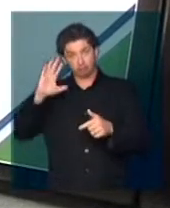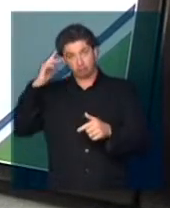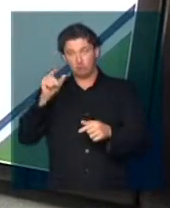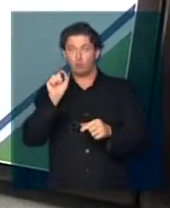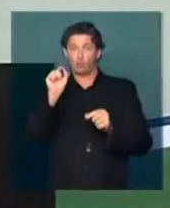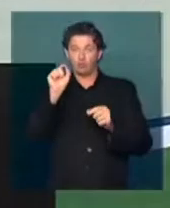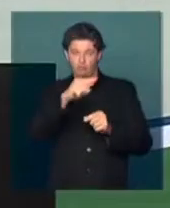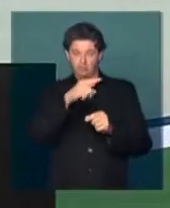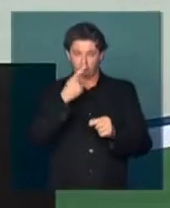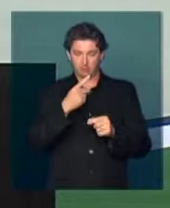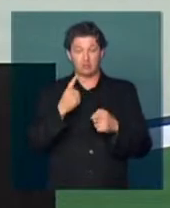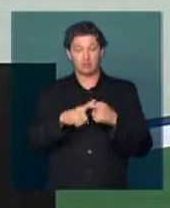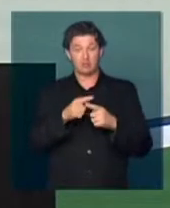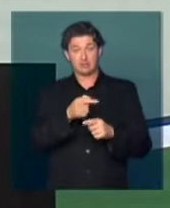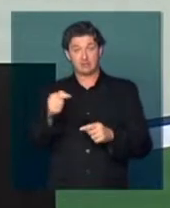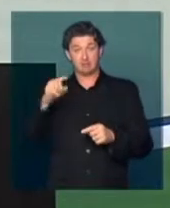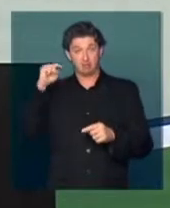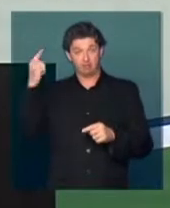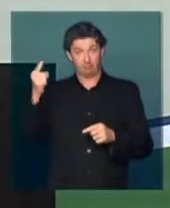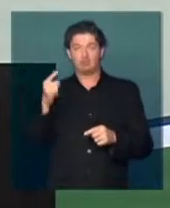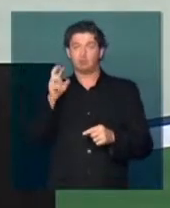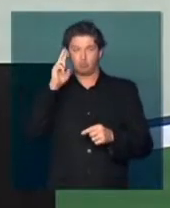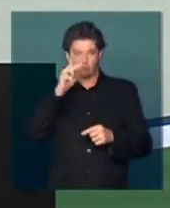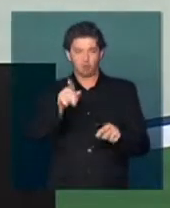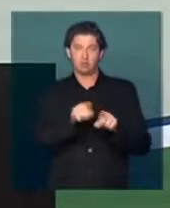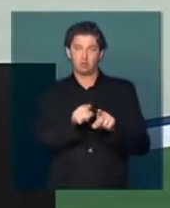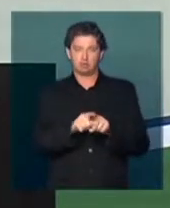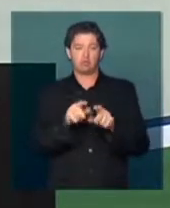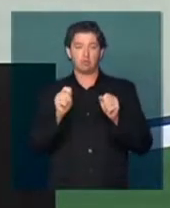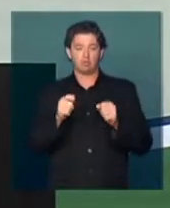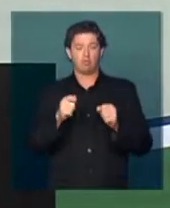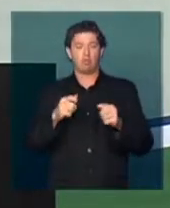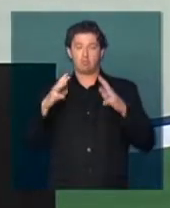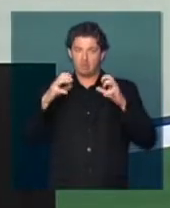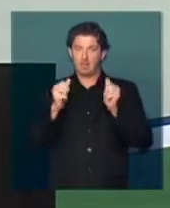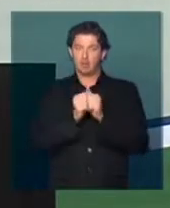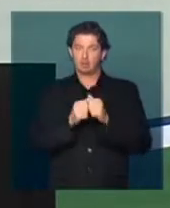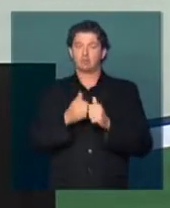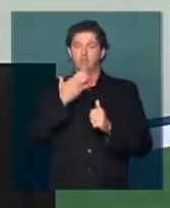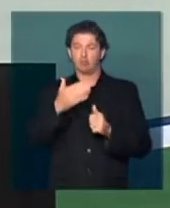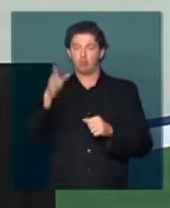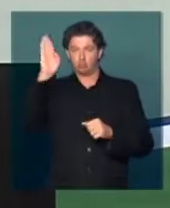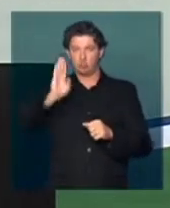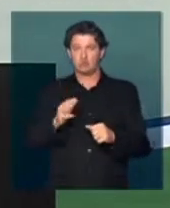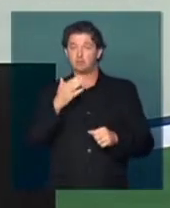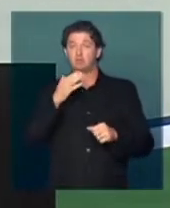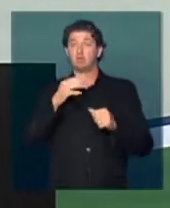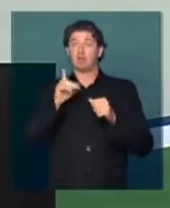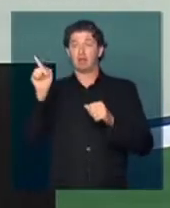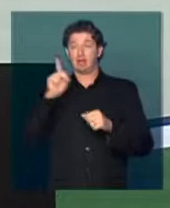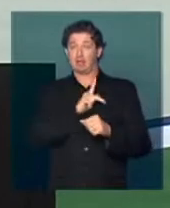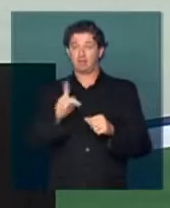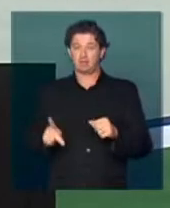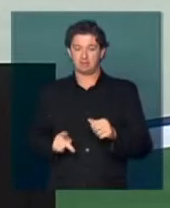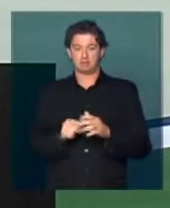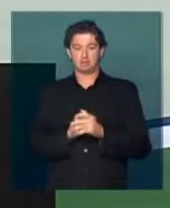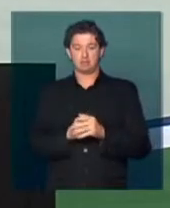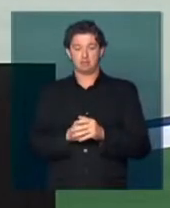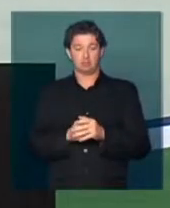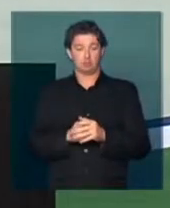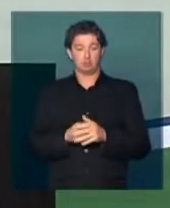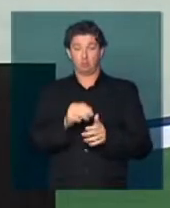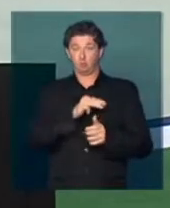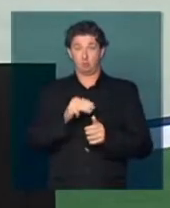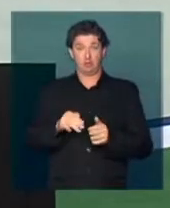Excelência tomou, é que na semana que vem, Vossa Excelência possa comprar essa biga para o Brasil junto à Presidência da República. O ministro Miguel